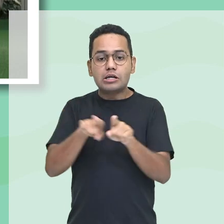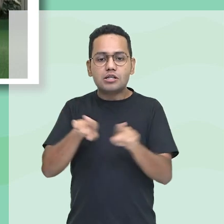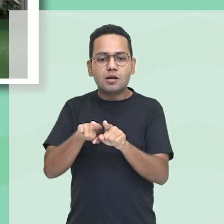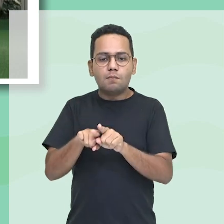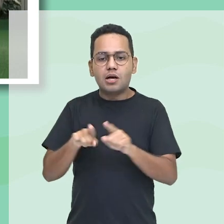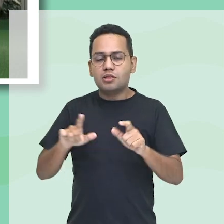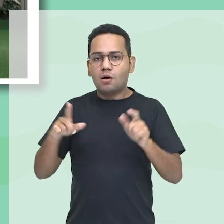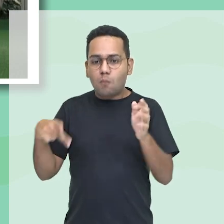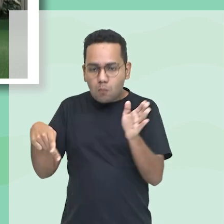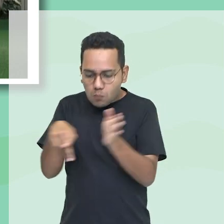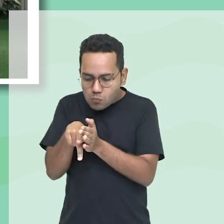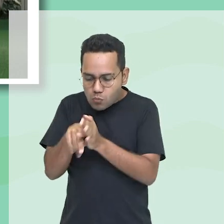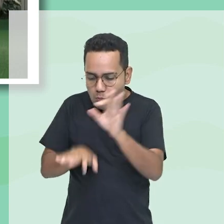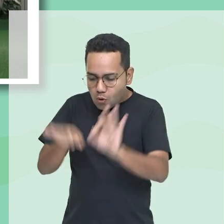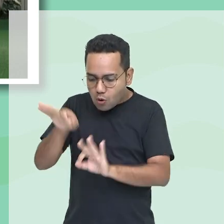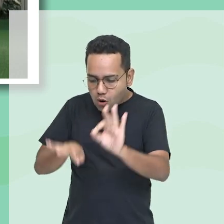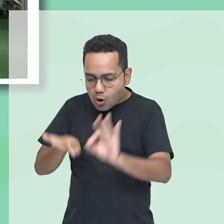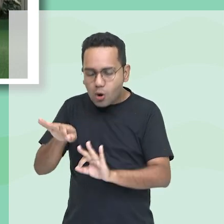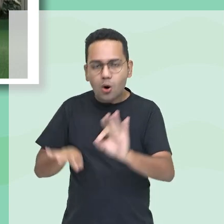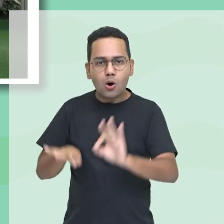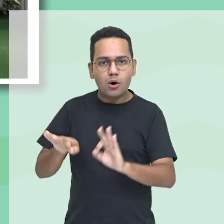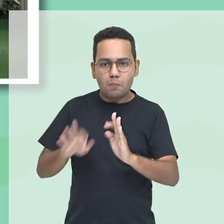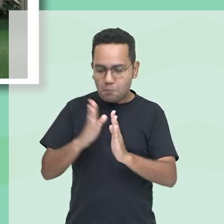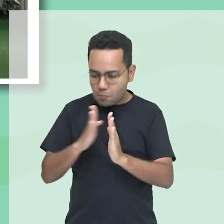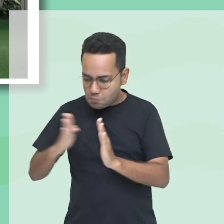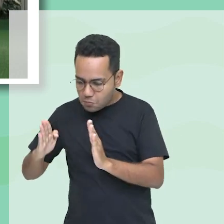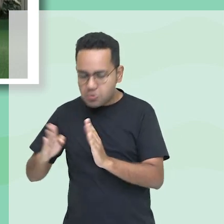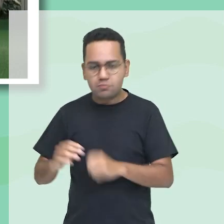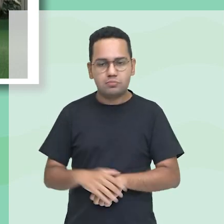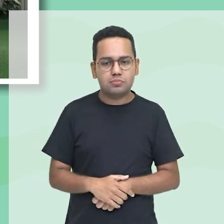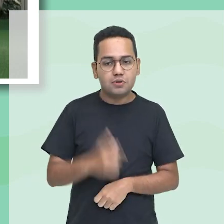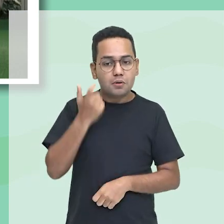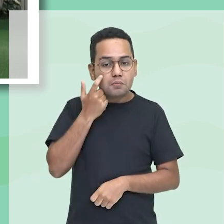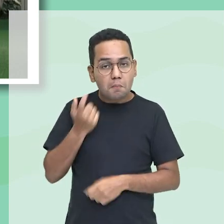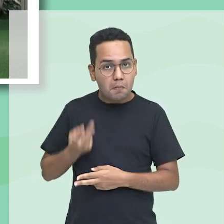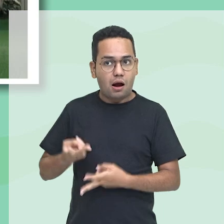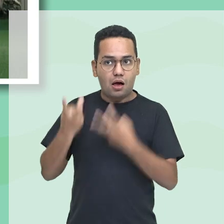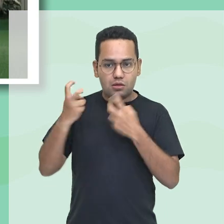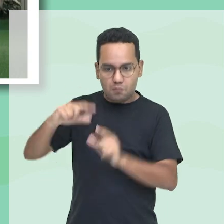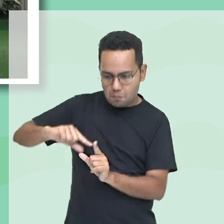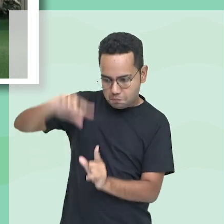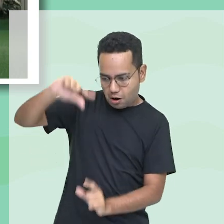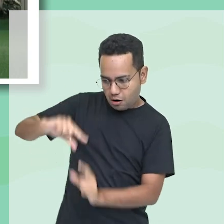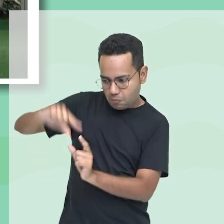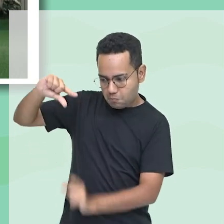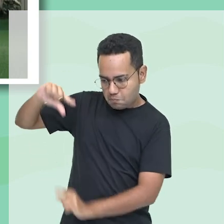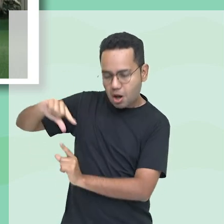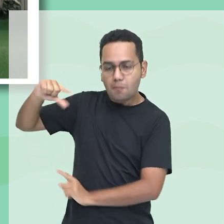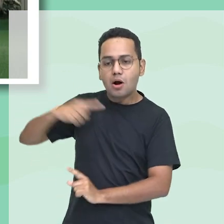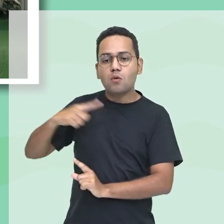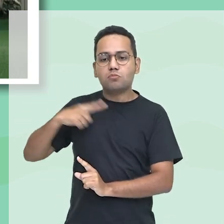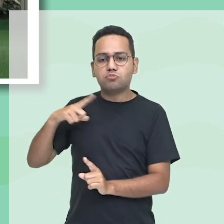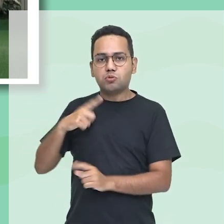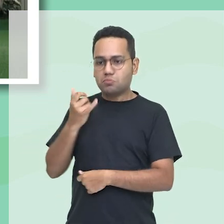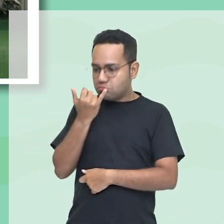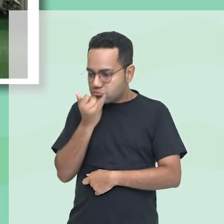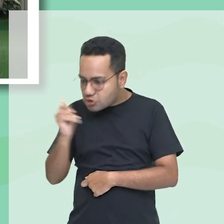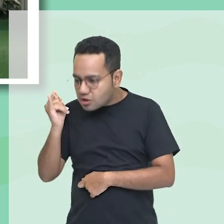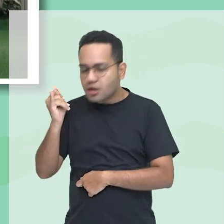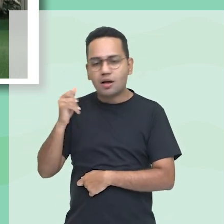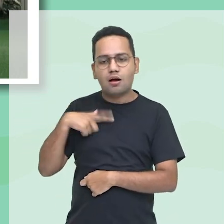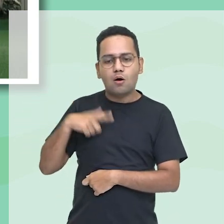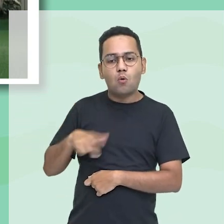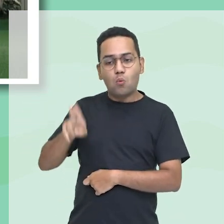toda a casa. Fique de olho nestas barras. Elas vão indicar a geração de energia solar, o consumo e